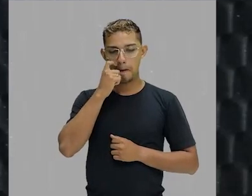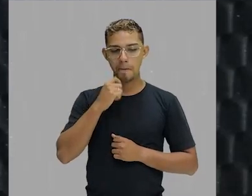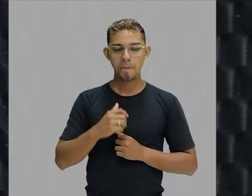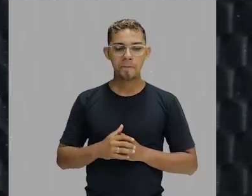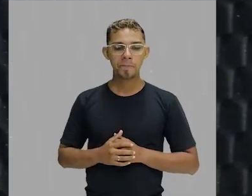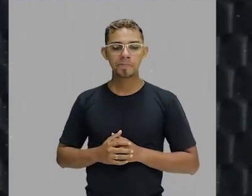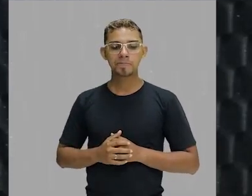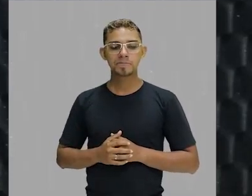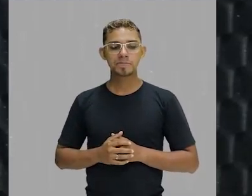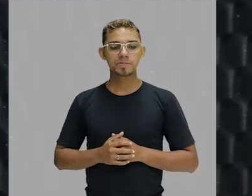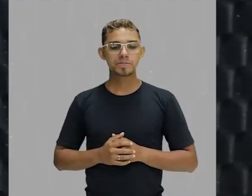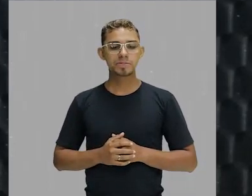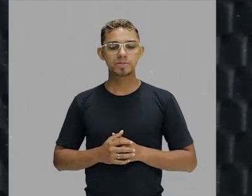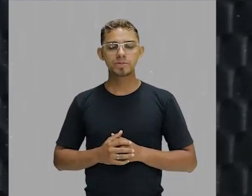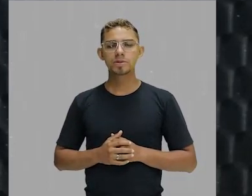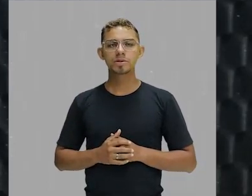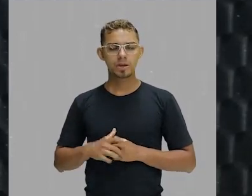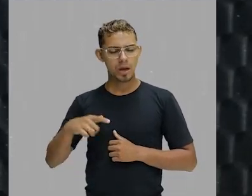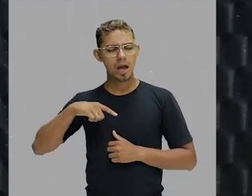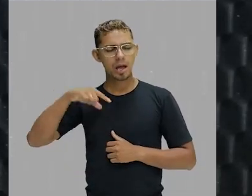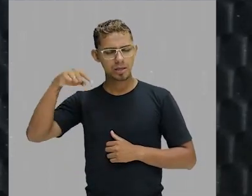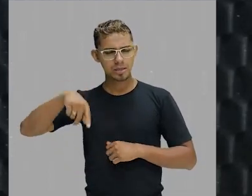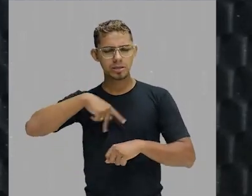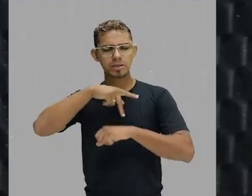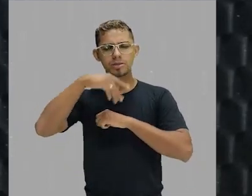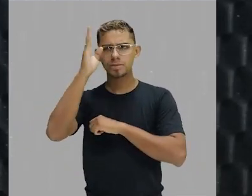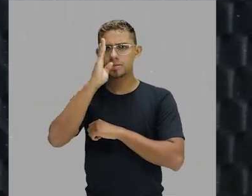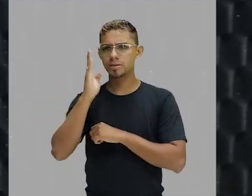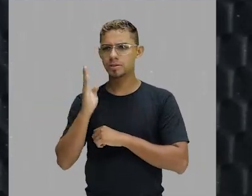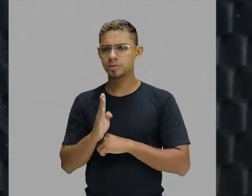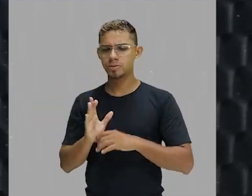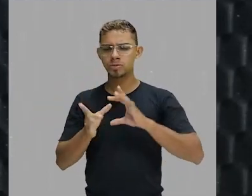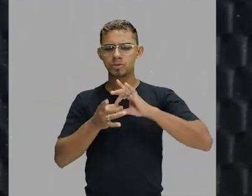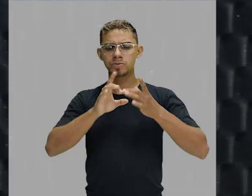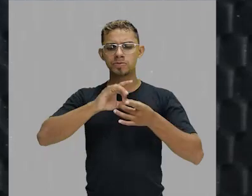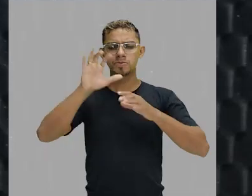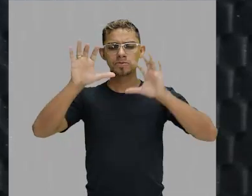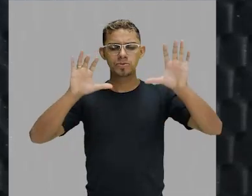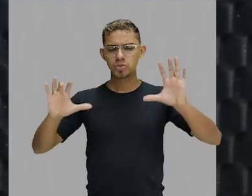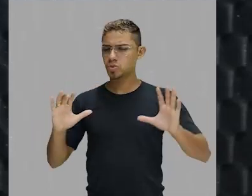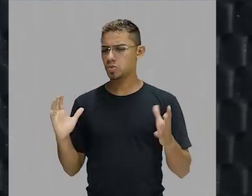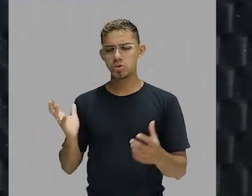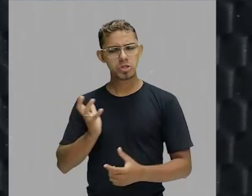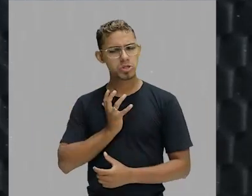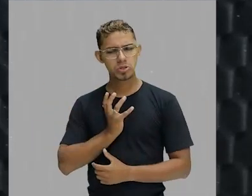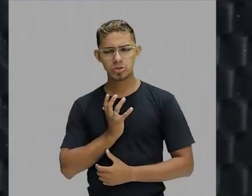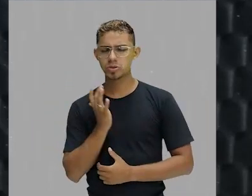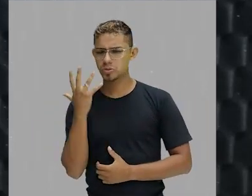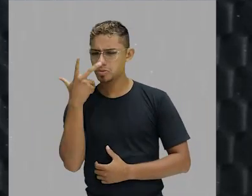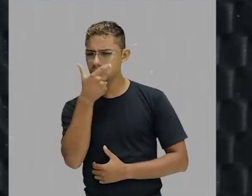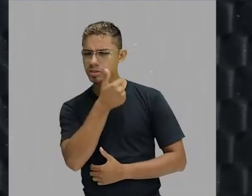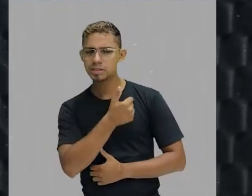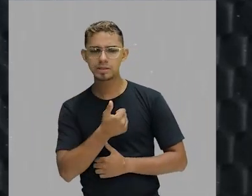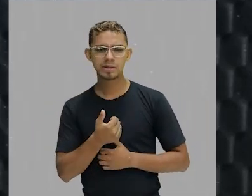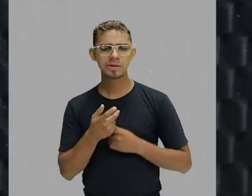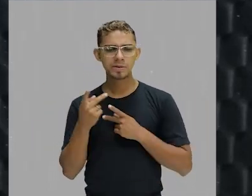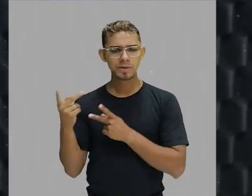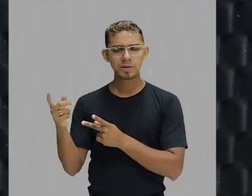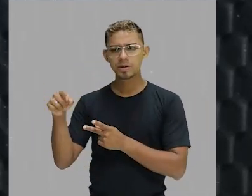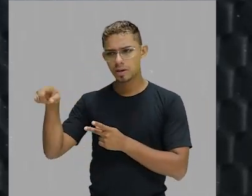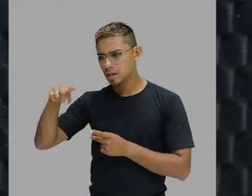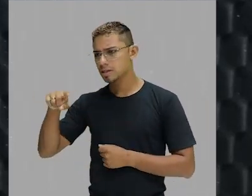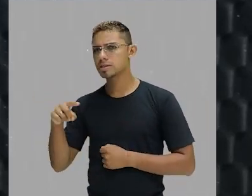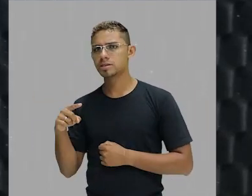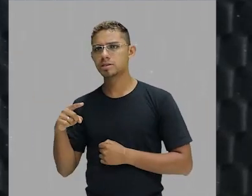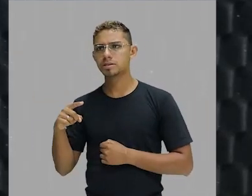paisagens, quer dizer, a gente tem um nível de riqueza num país continental como o Brasil, que é uma coisa absurda. Você não precisa de muito esforço. Vá aqui na cidade do